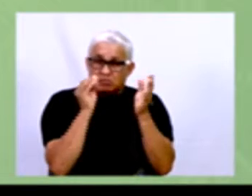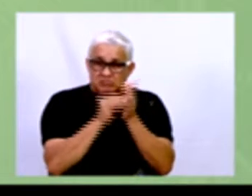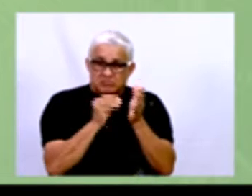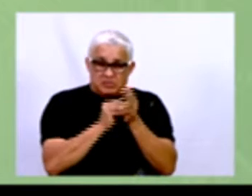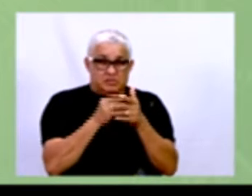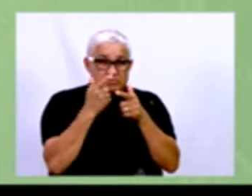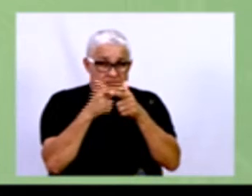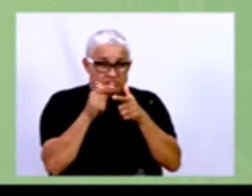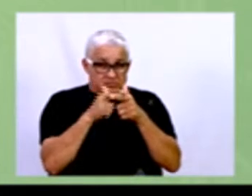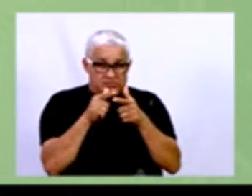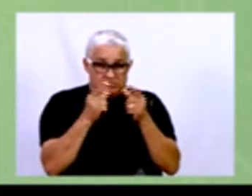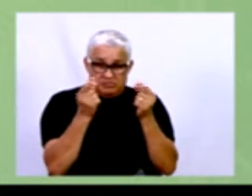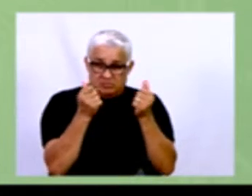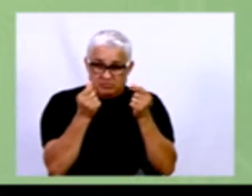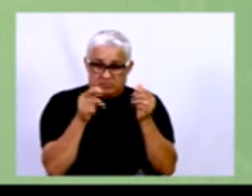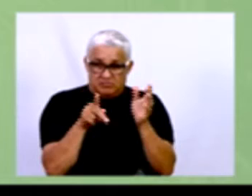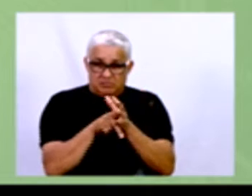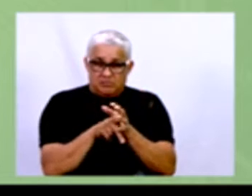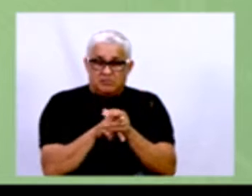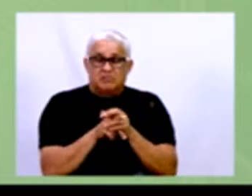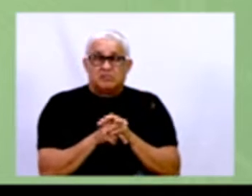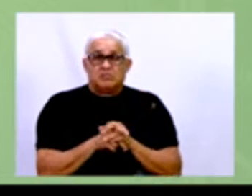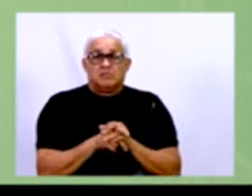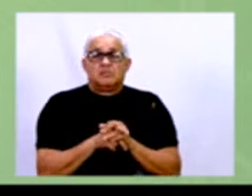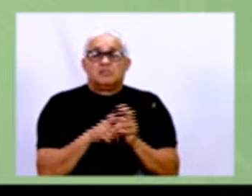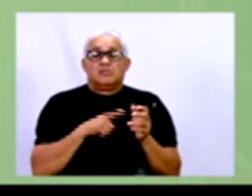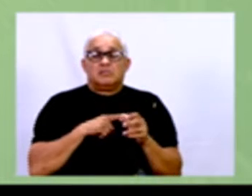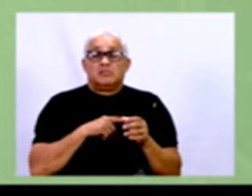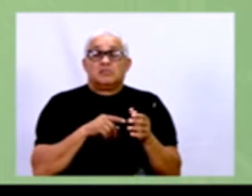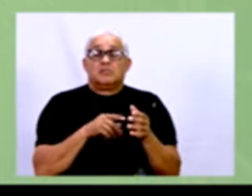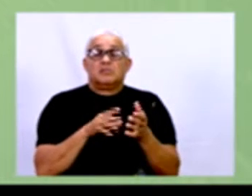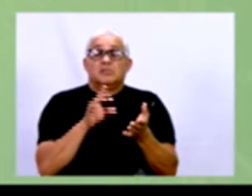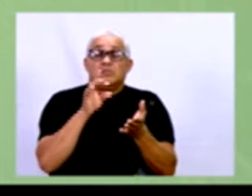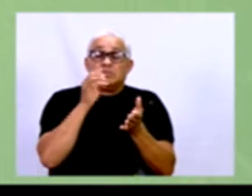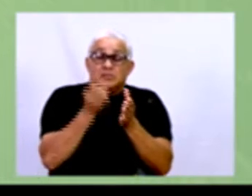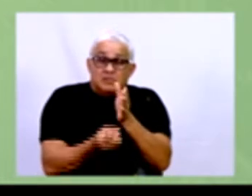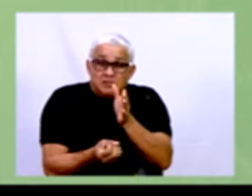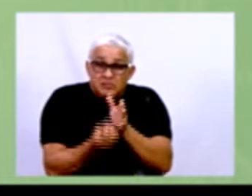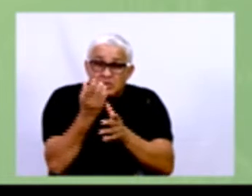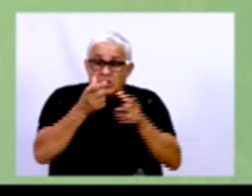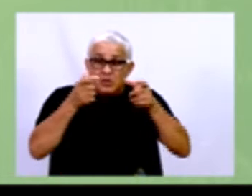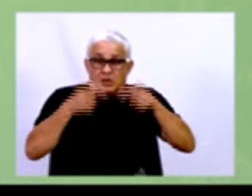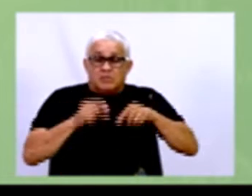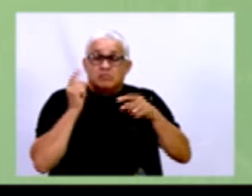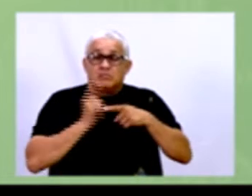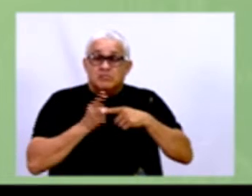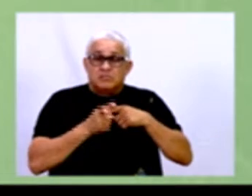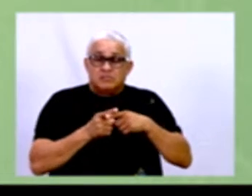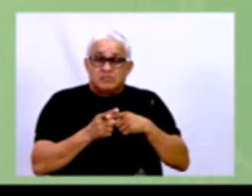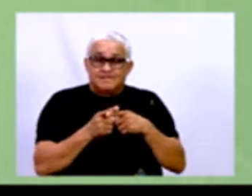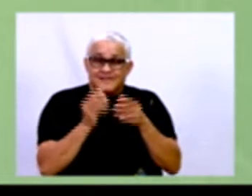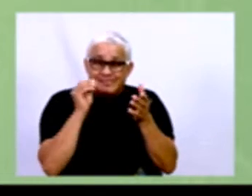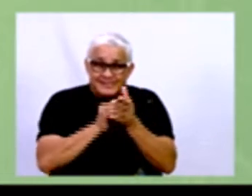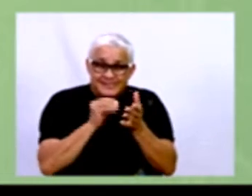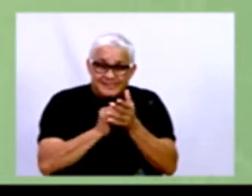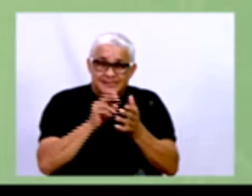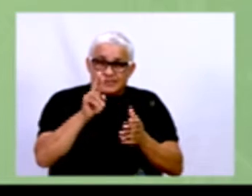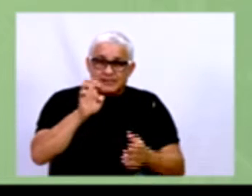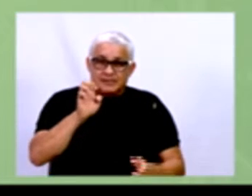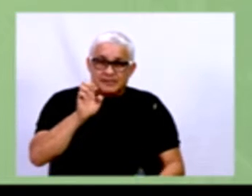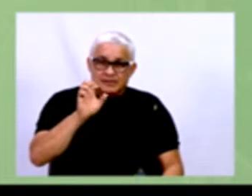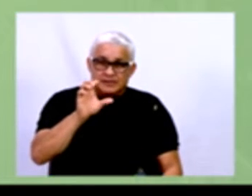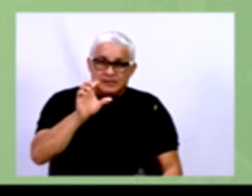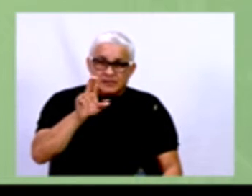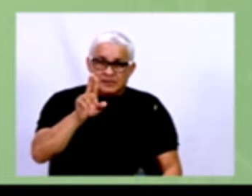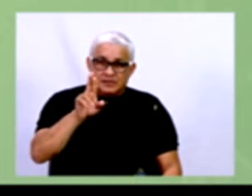problema econômico, ele tem origem exatamente porque a escassez de recursos produtivos